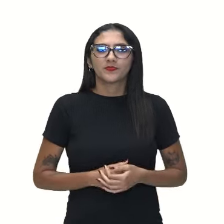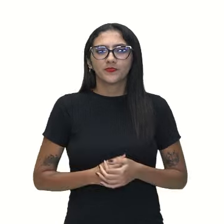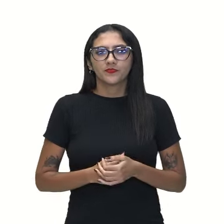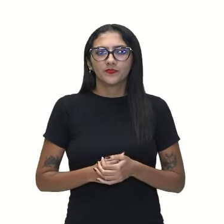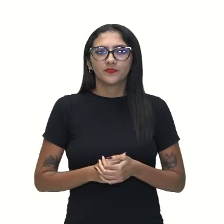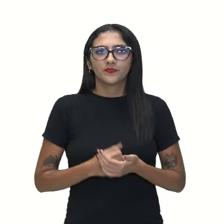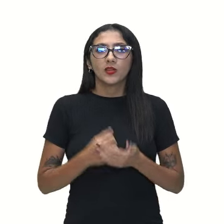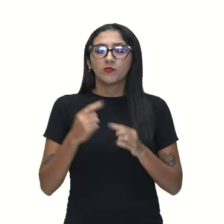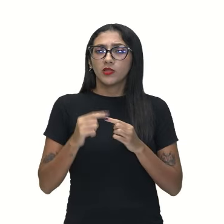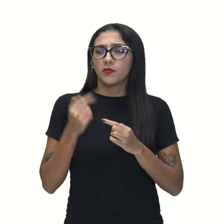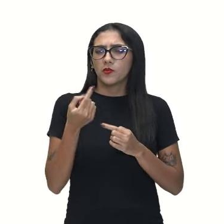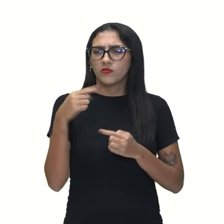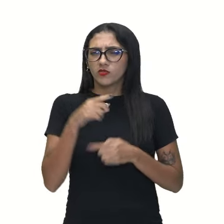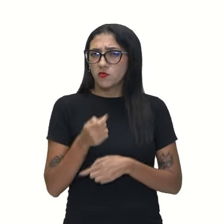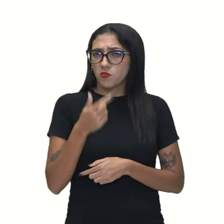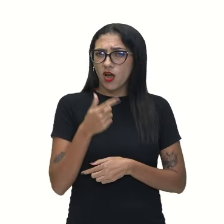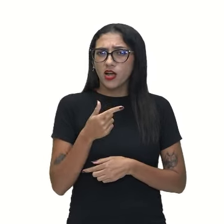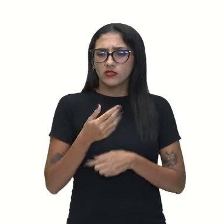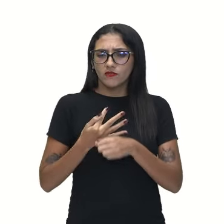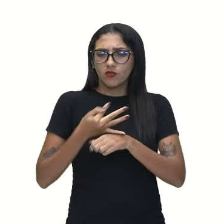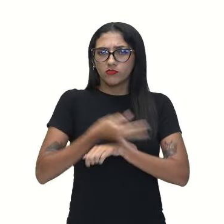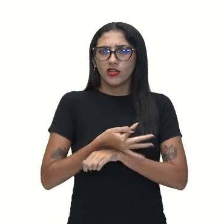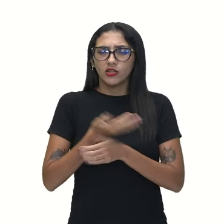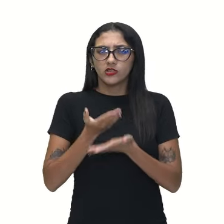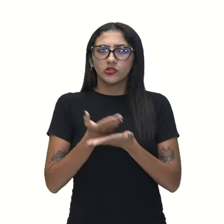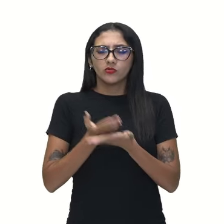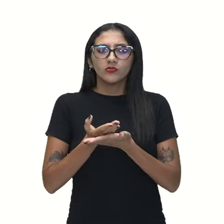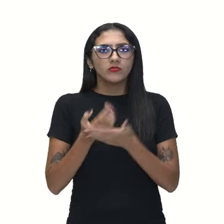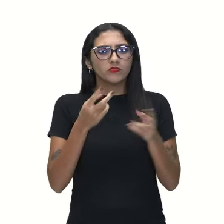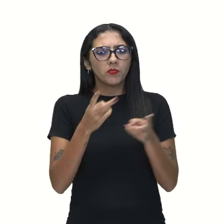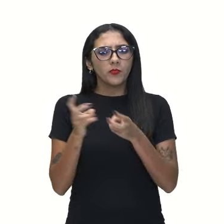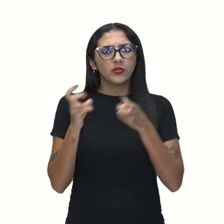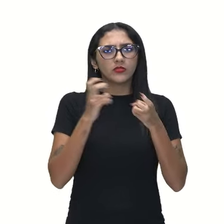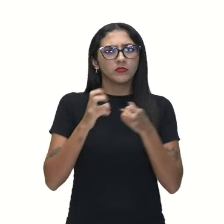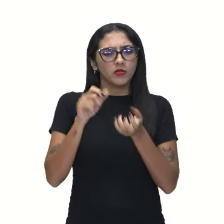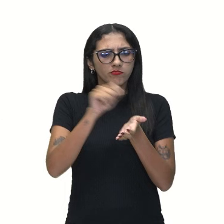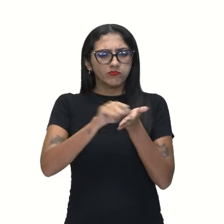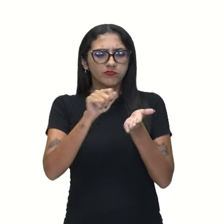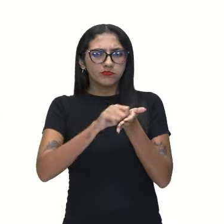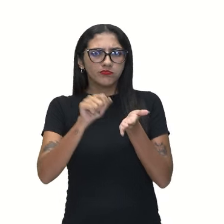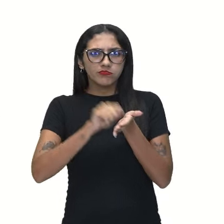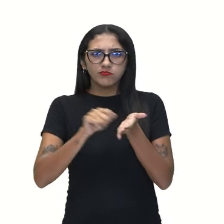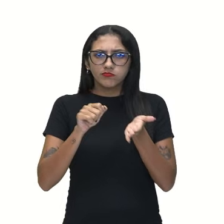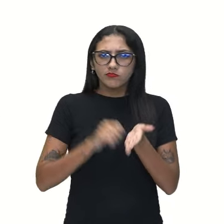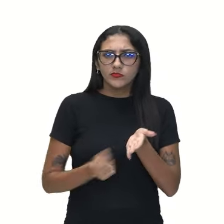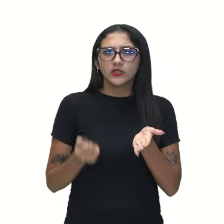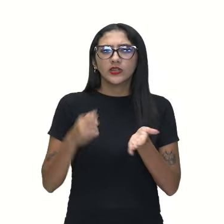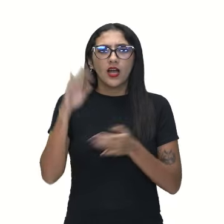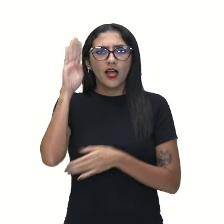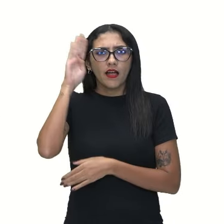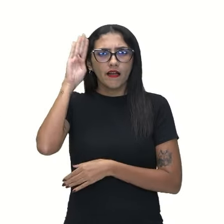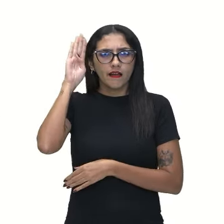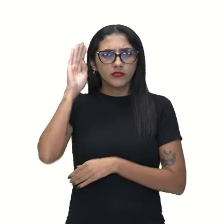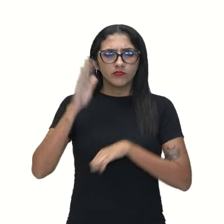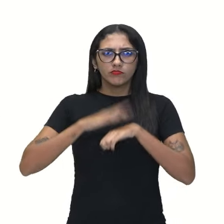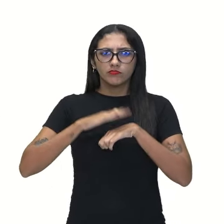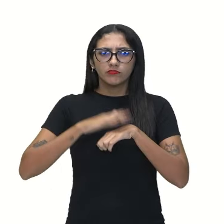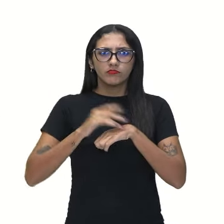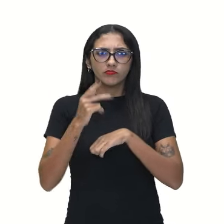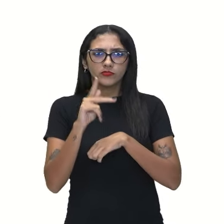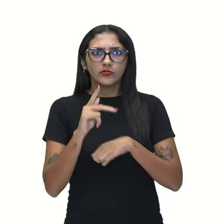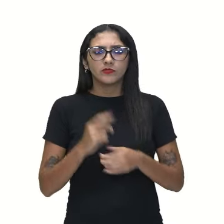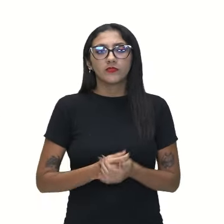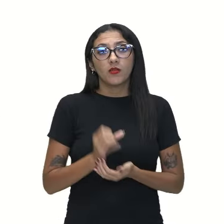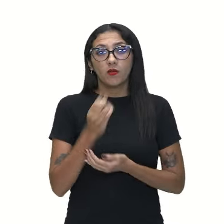vão estar na universidade e vão se deparar com a escrita de trabalhos monográficos, ou então com a